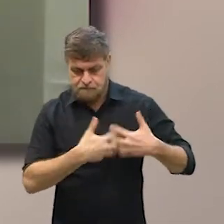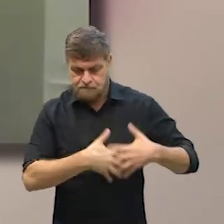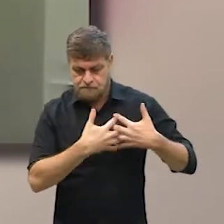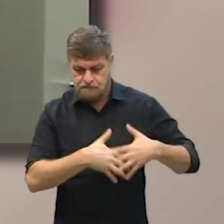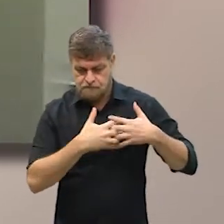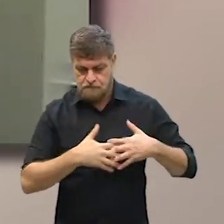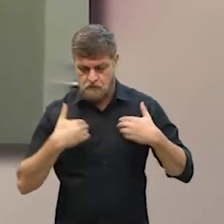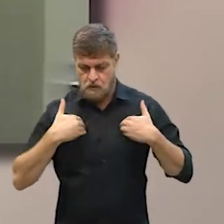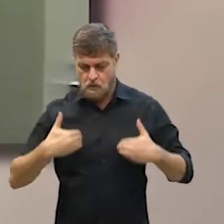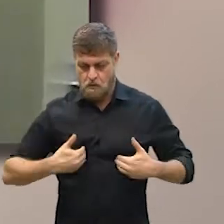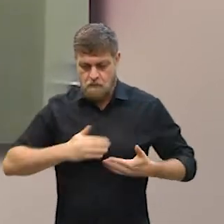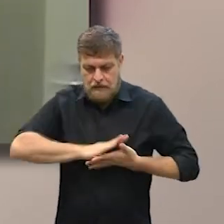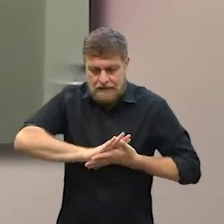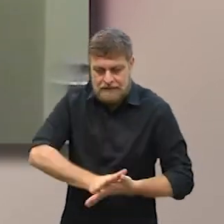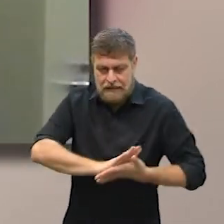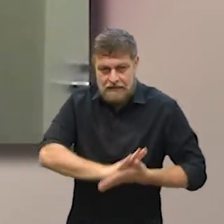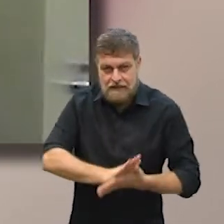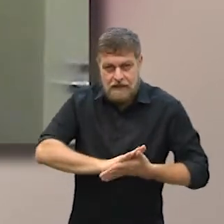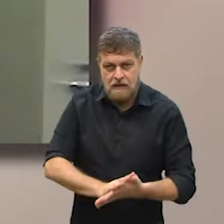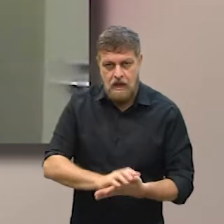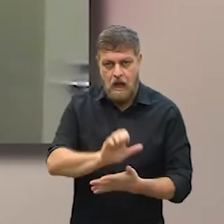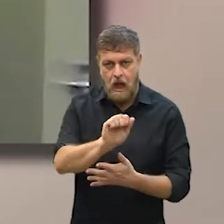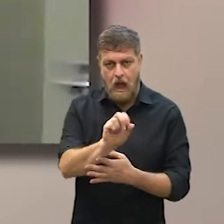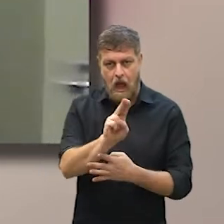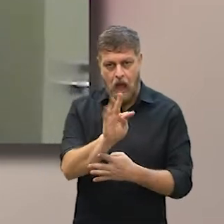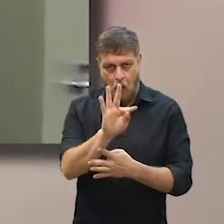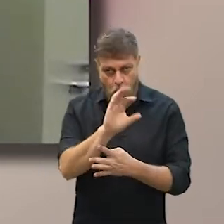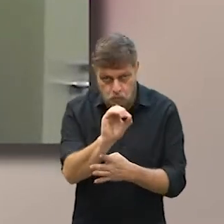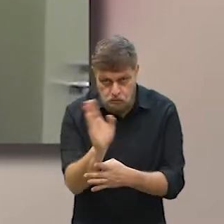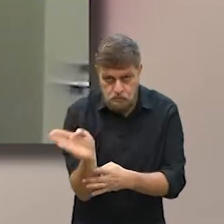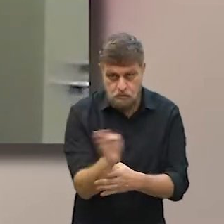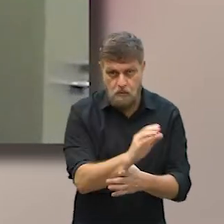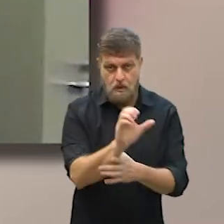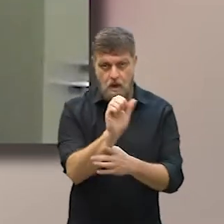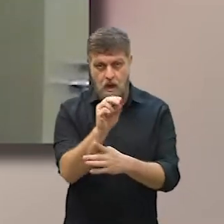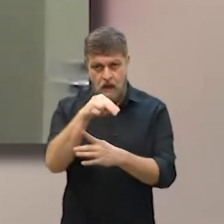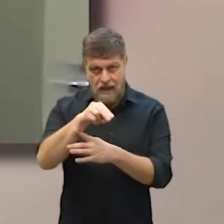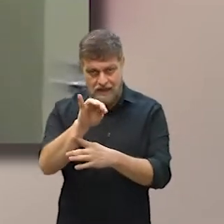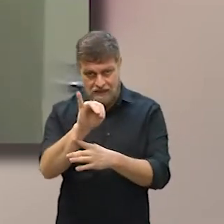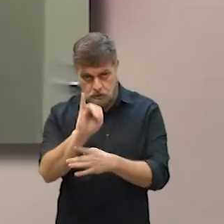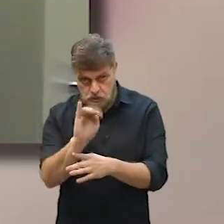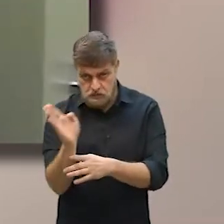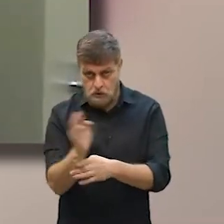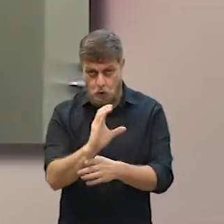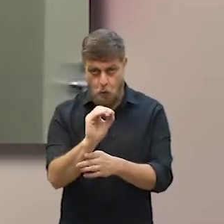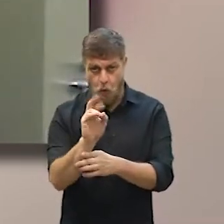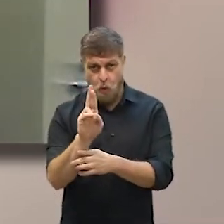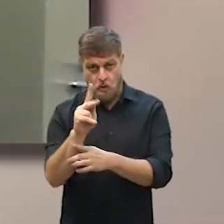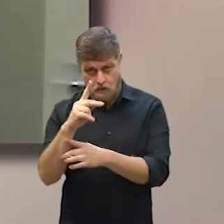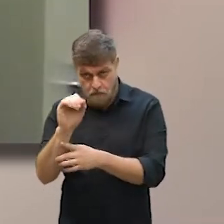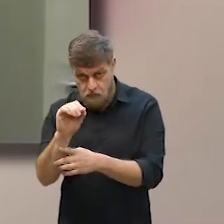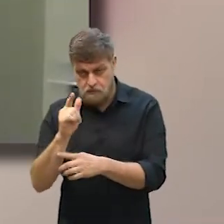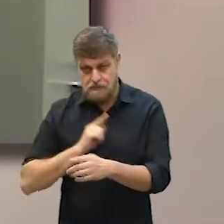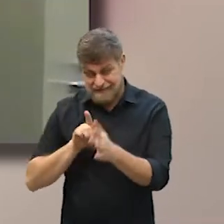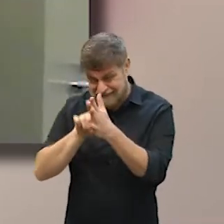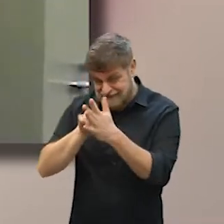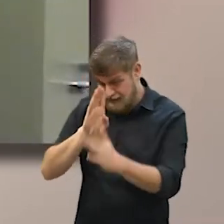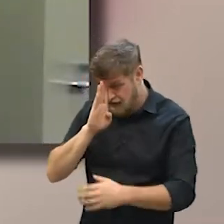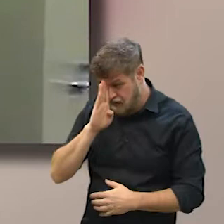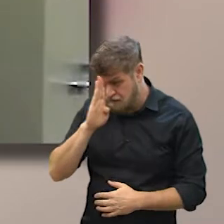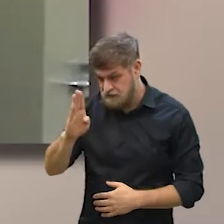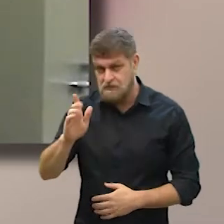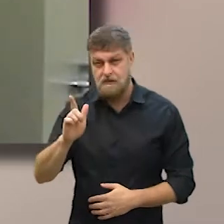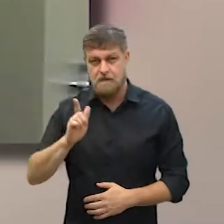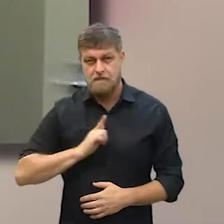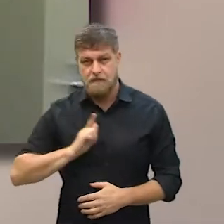estão reagindo quanto o próprio organismo a gente chama alto ante porcos e não é um dos principais